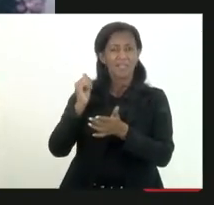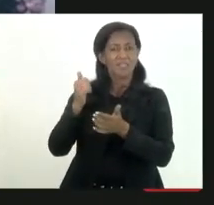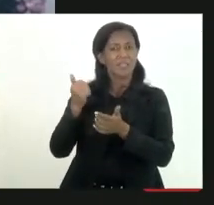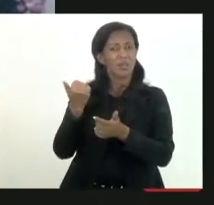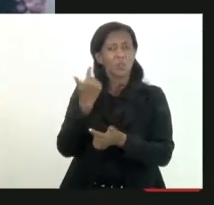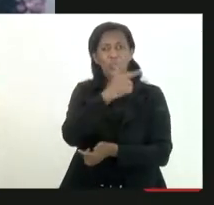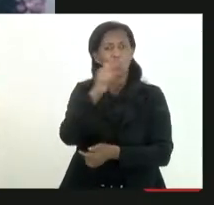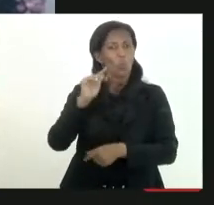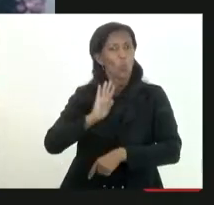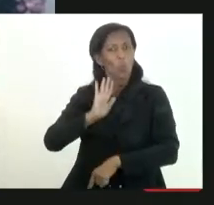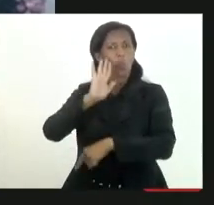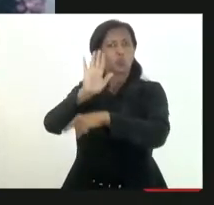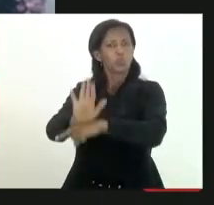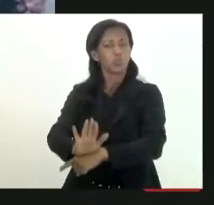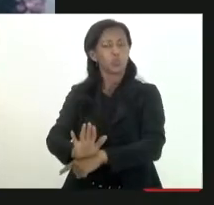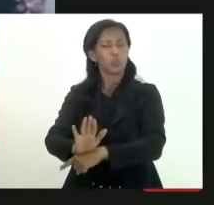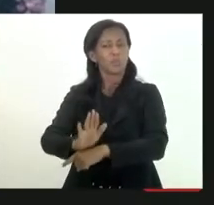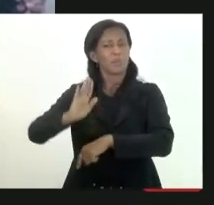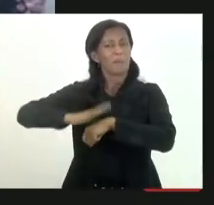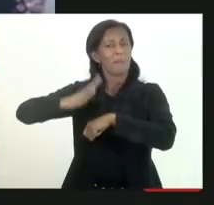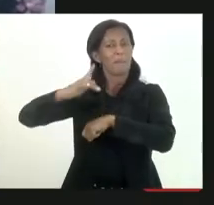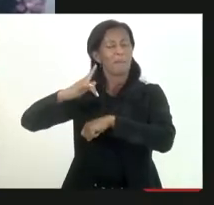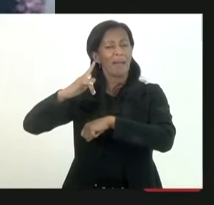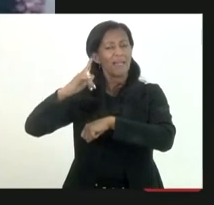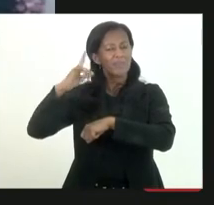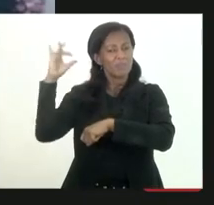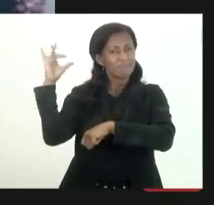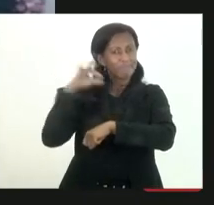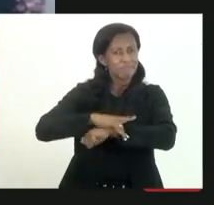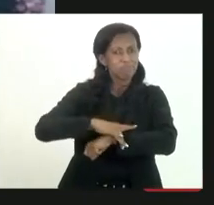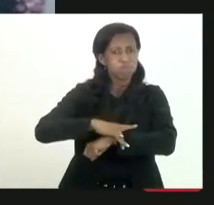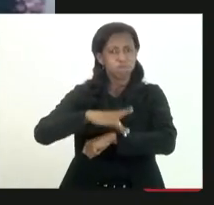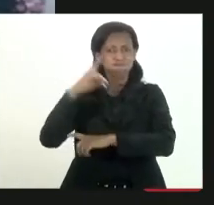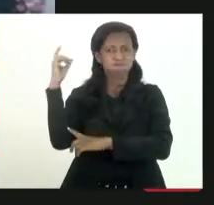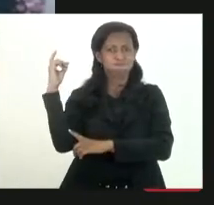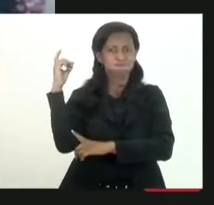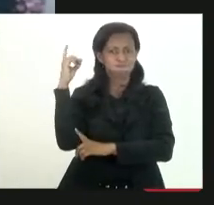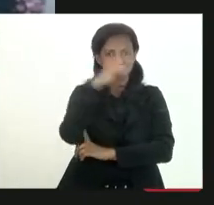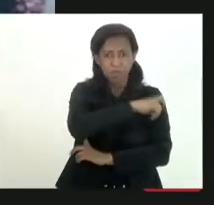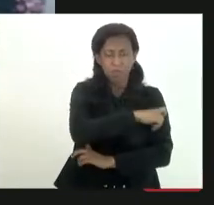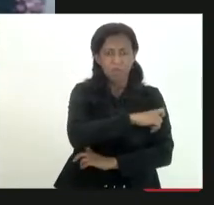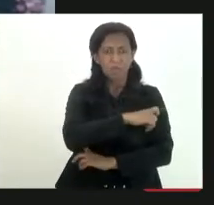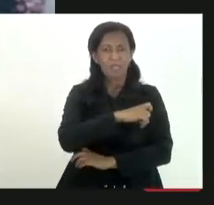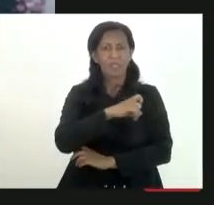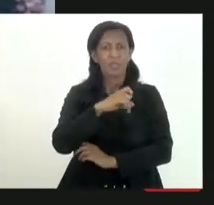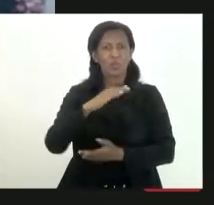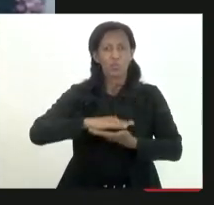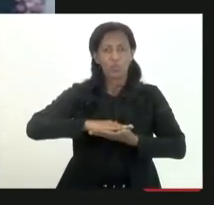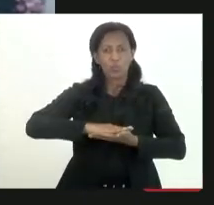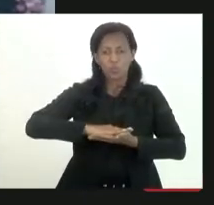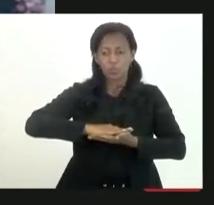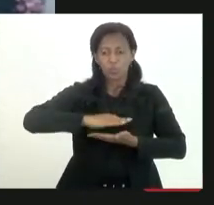aí, ainda mais grave diante do volume de racismo religioso